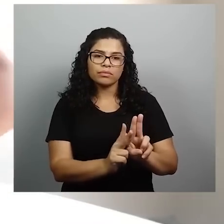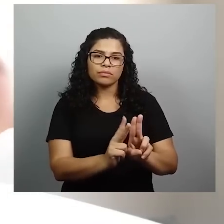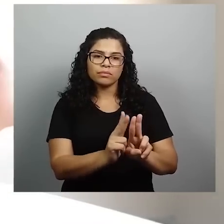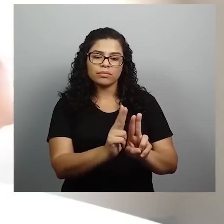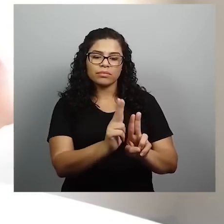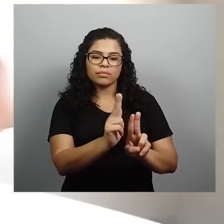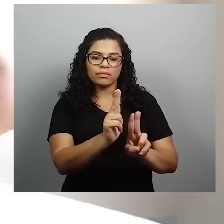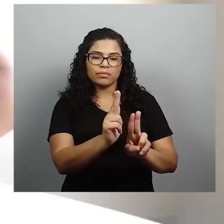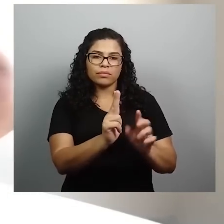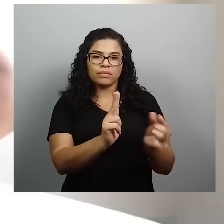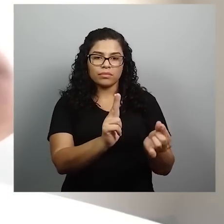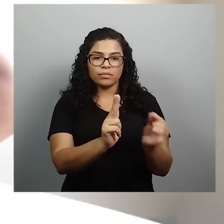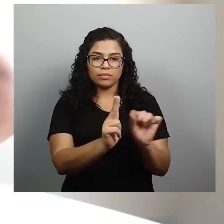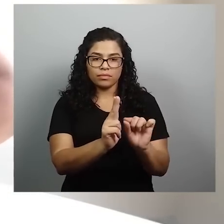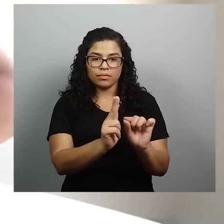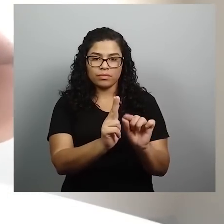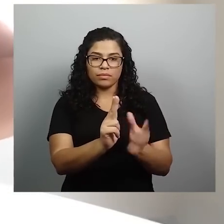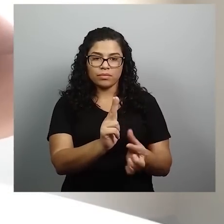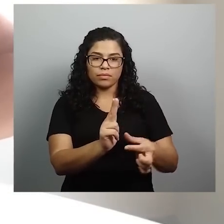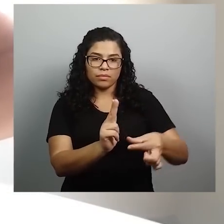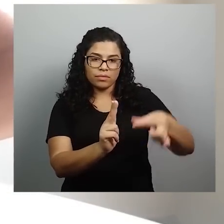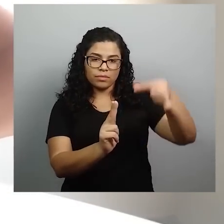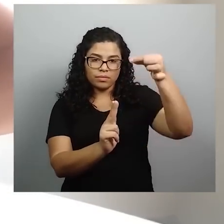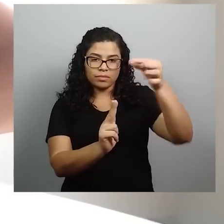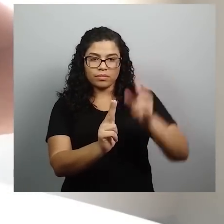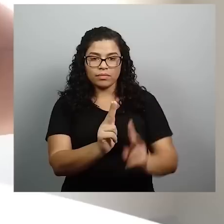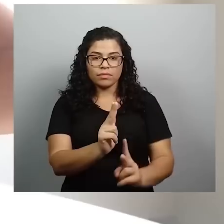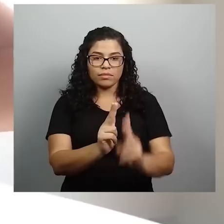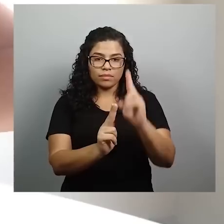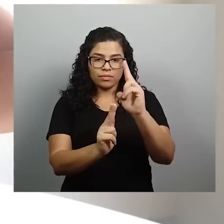dedos e dobrar a folha